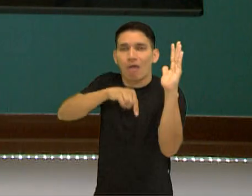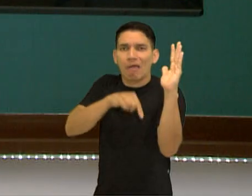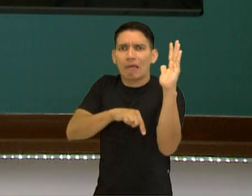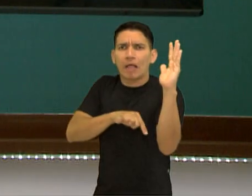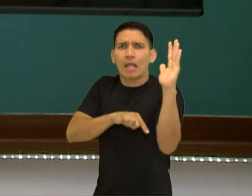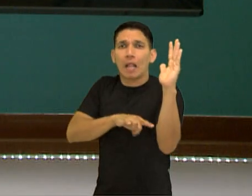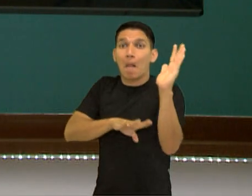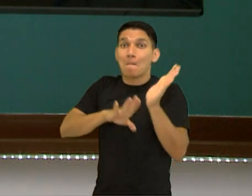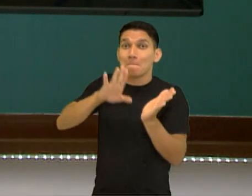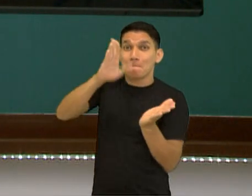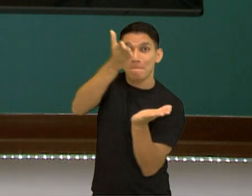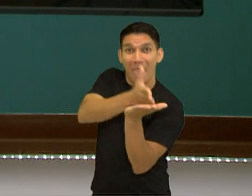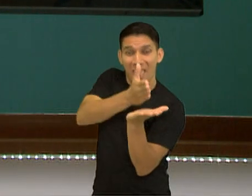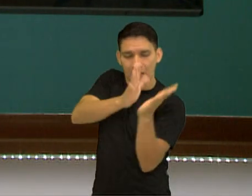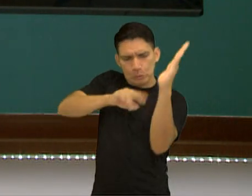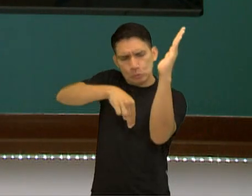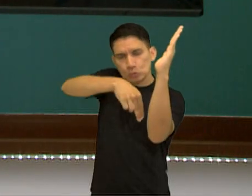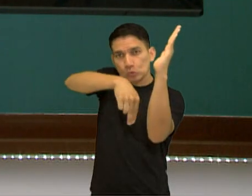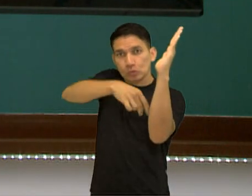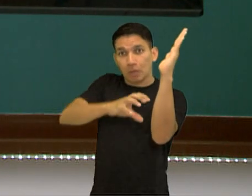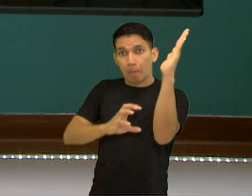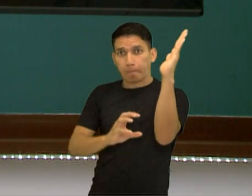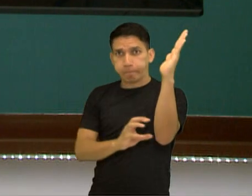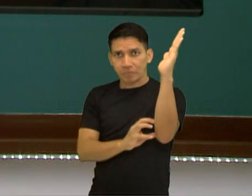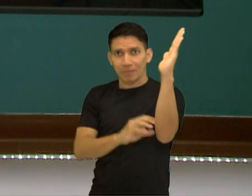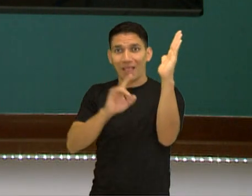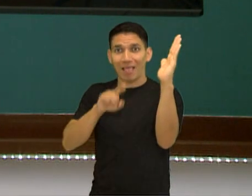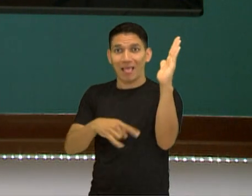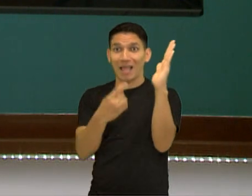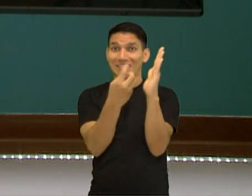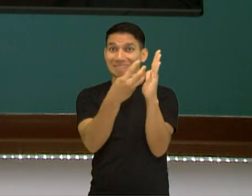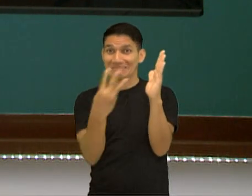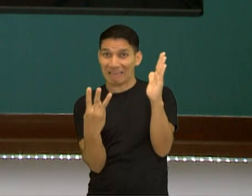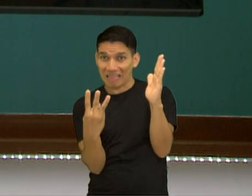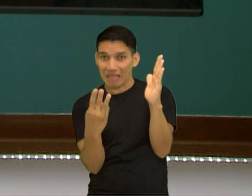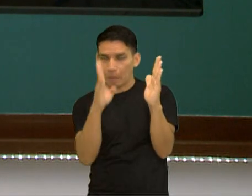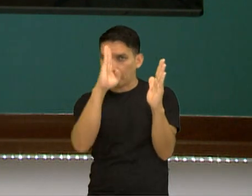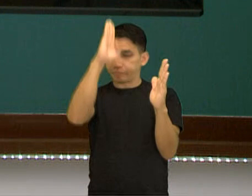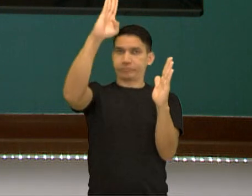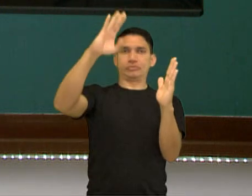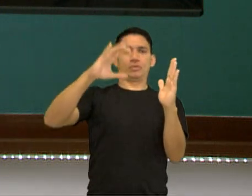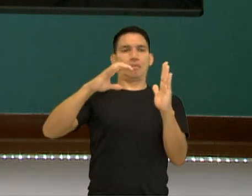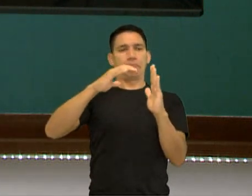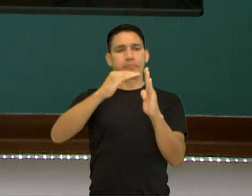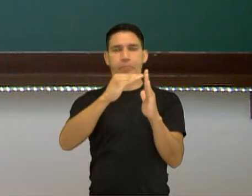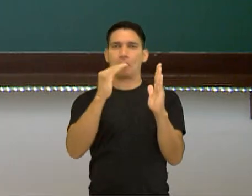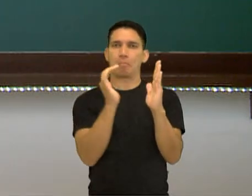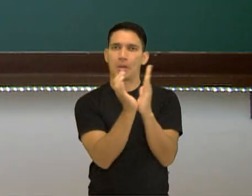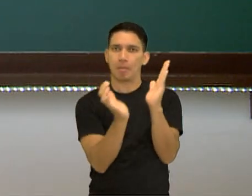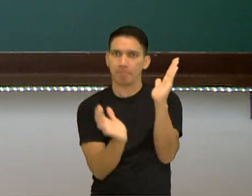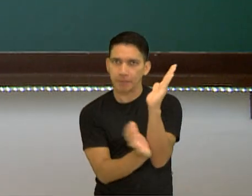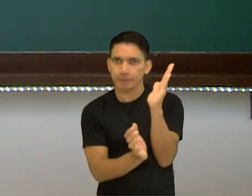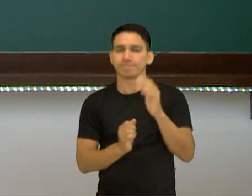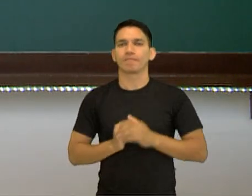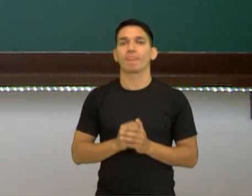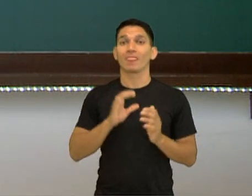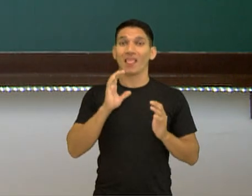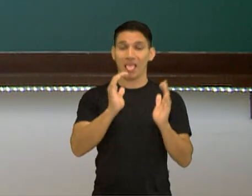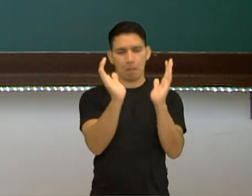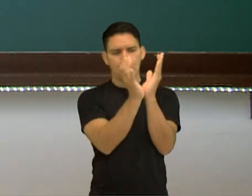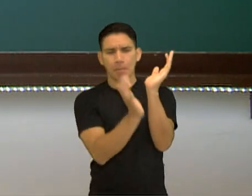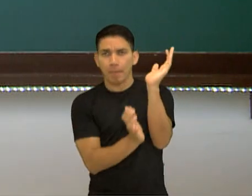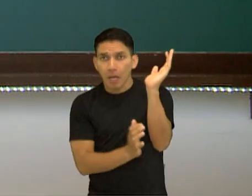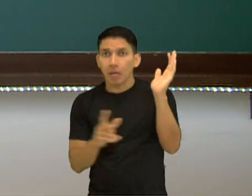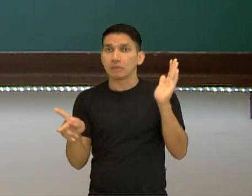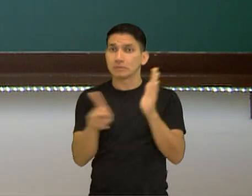mais central do nosso planeta. Então essas sendo as três principais camadas. E essas camadas, por sua vez,